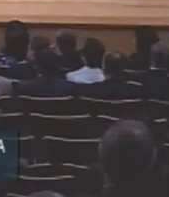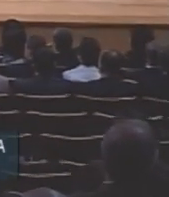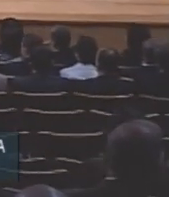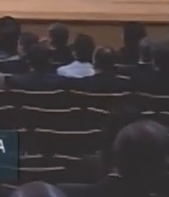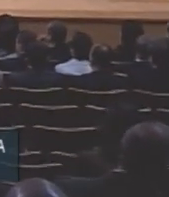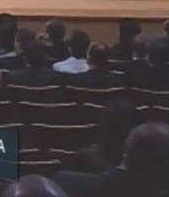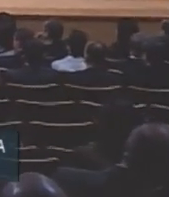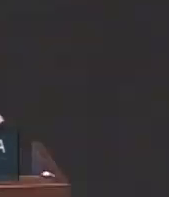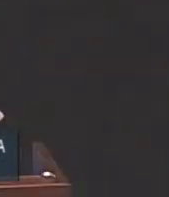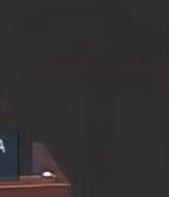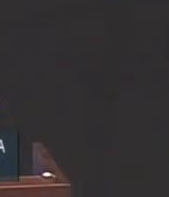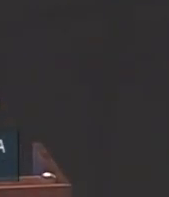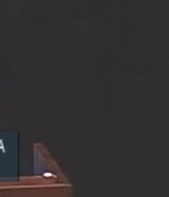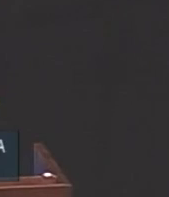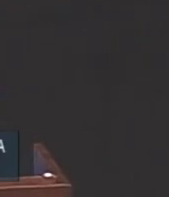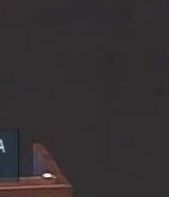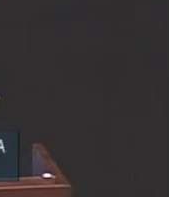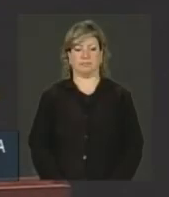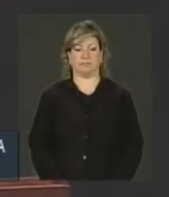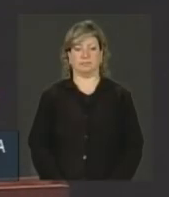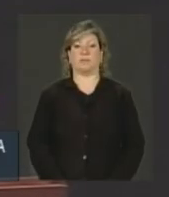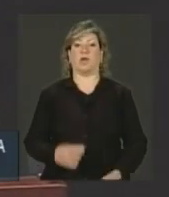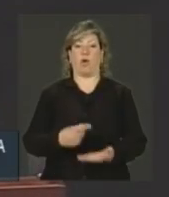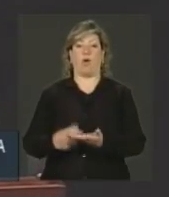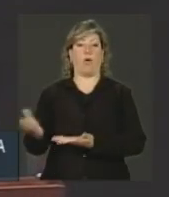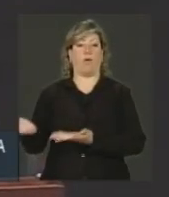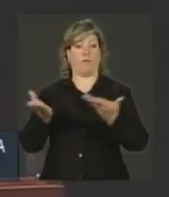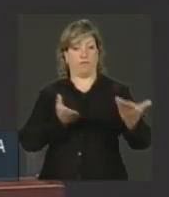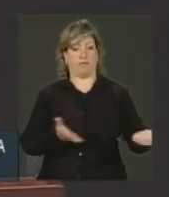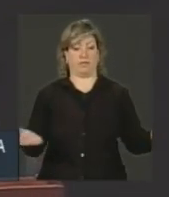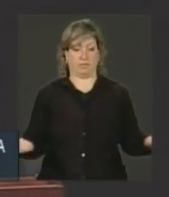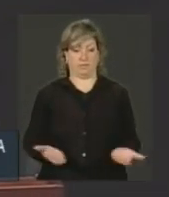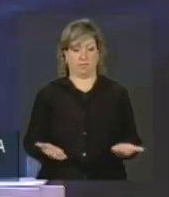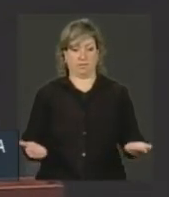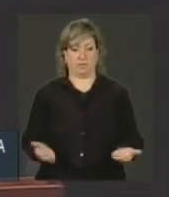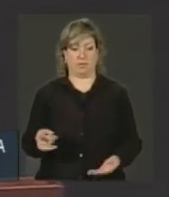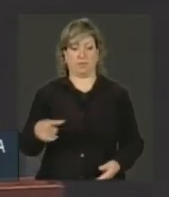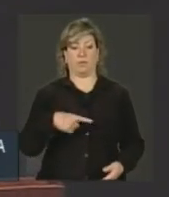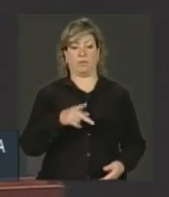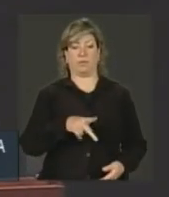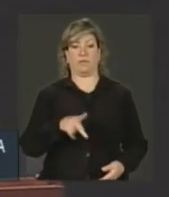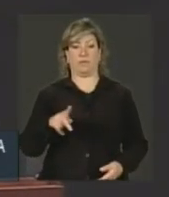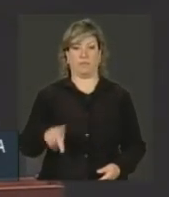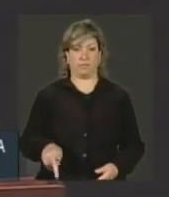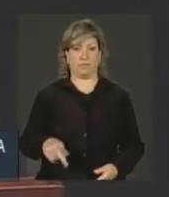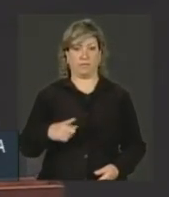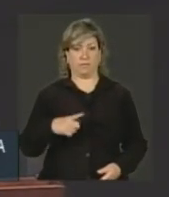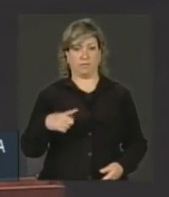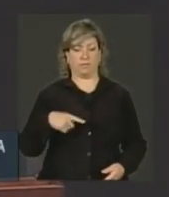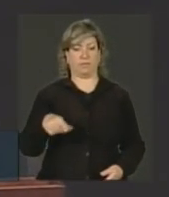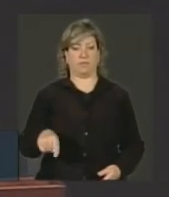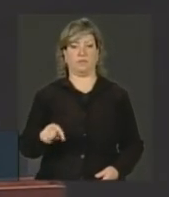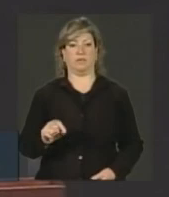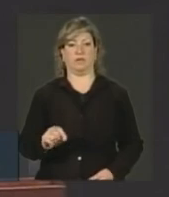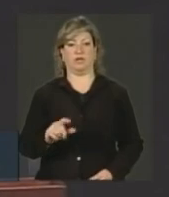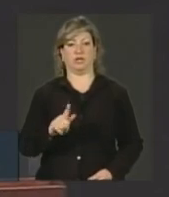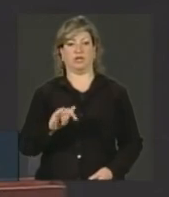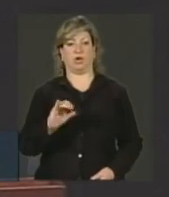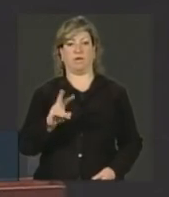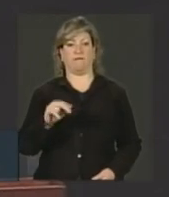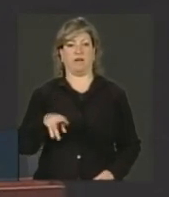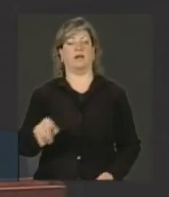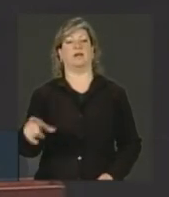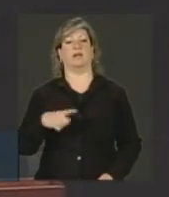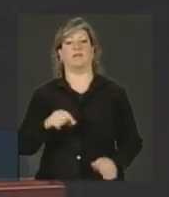Convido nesse momento o professor Dr. Giovanni Guido Cherri a fazer a saudação